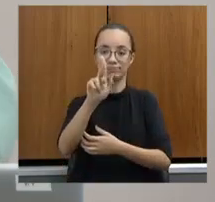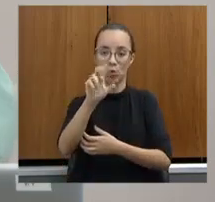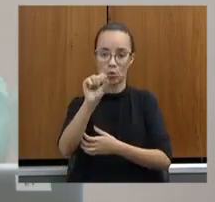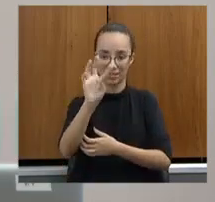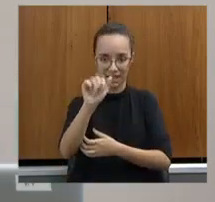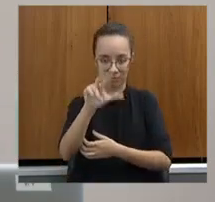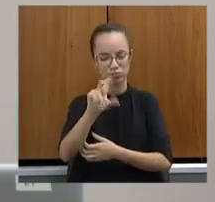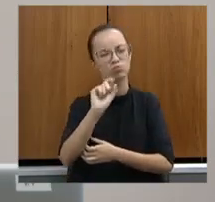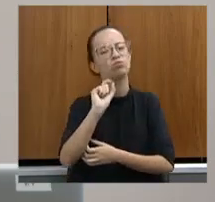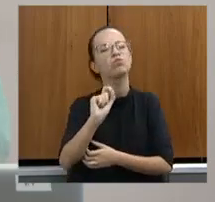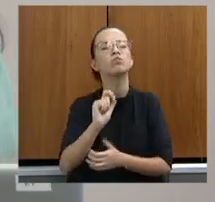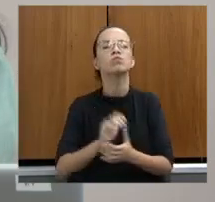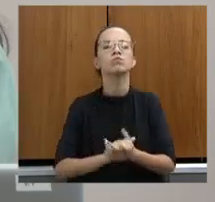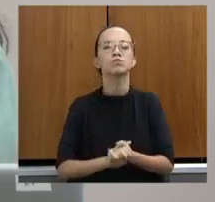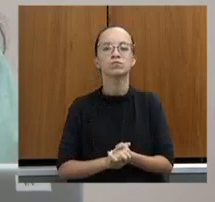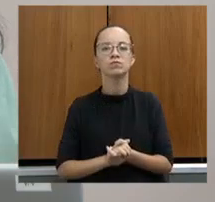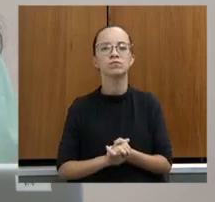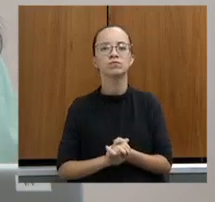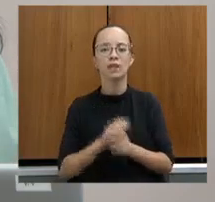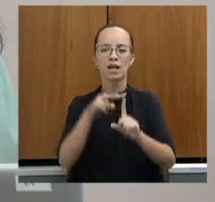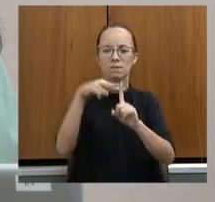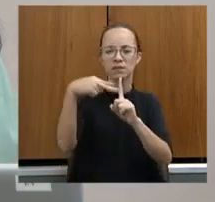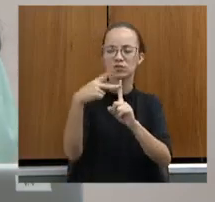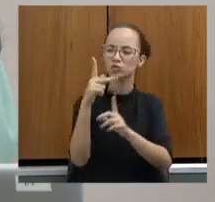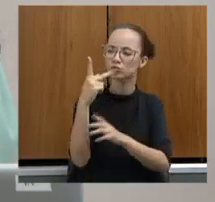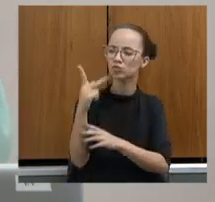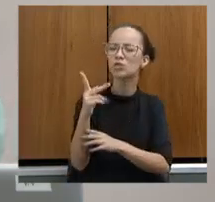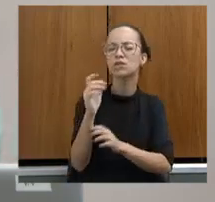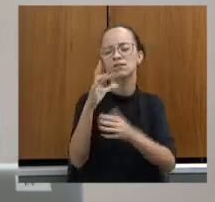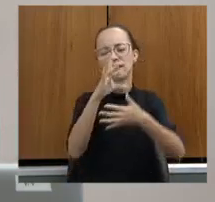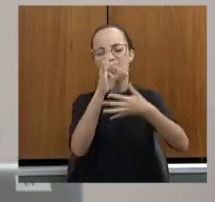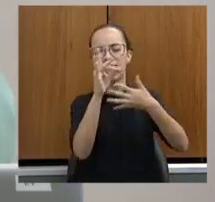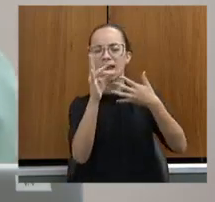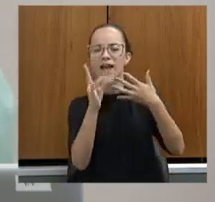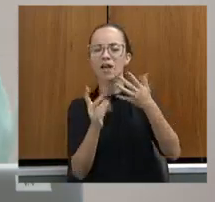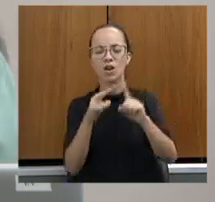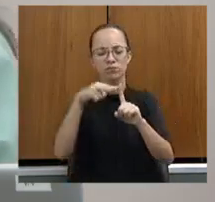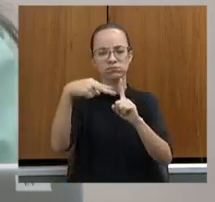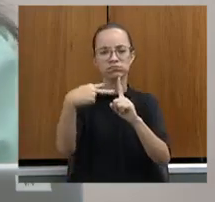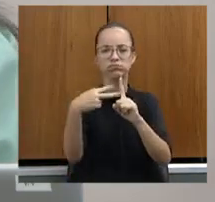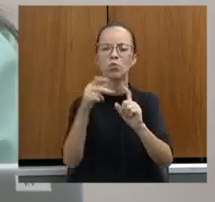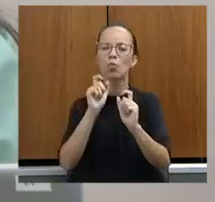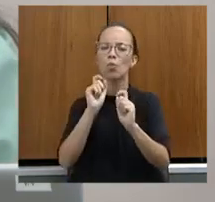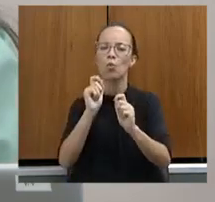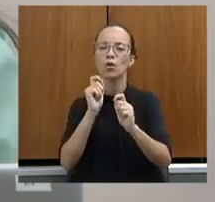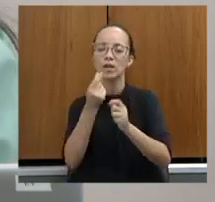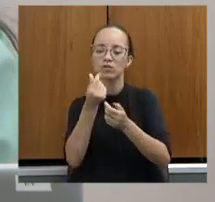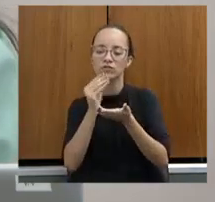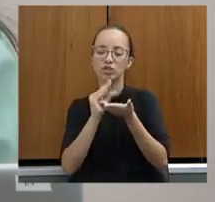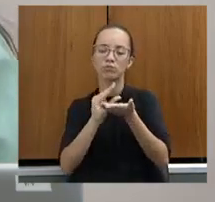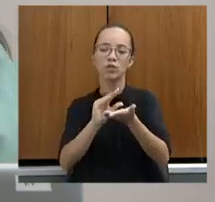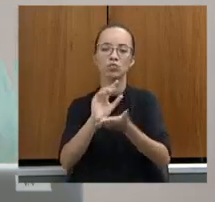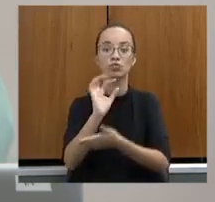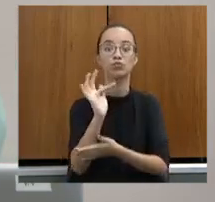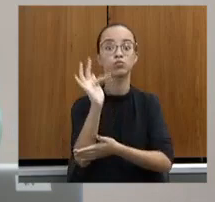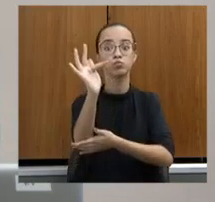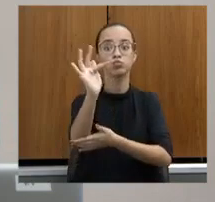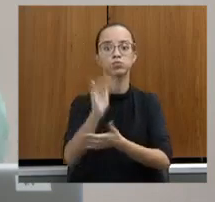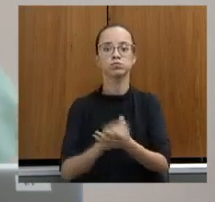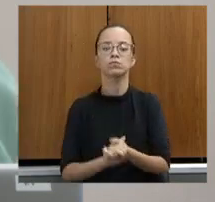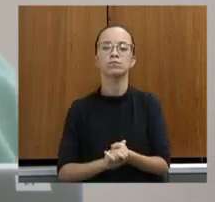a perspectiva que o senhor detalhasse para a gente um pouco as perspectivas dos investimentos futuros né